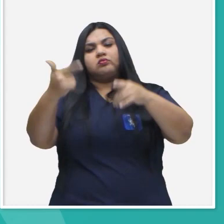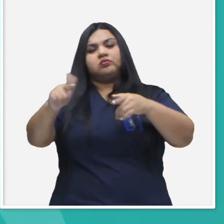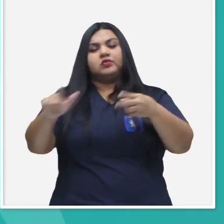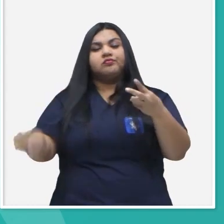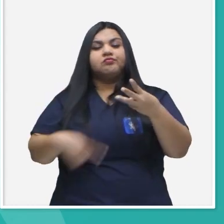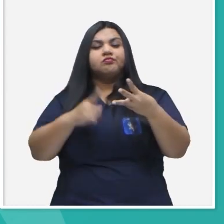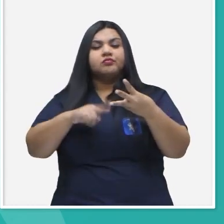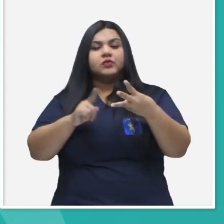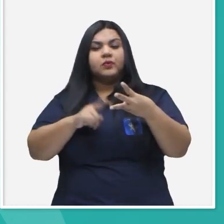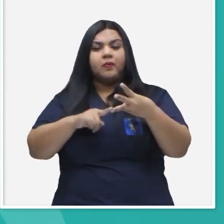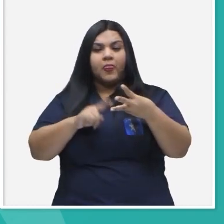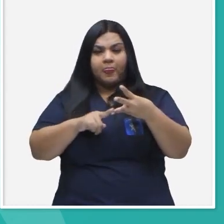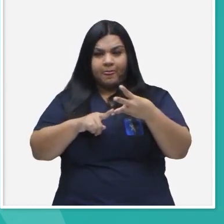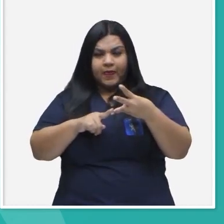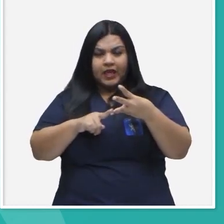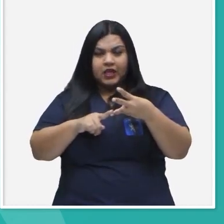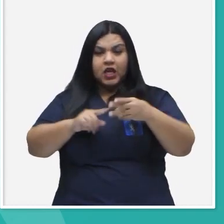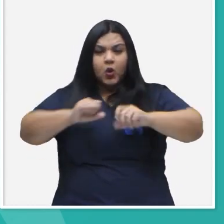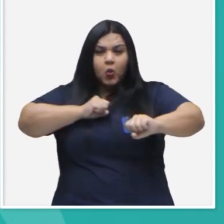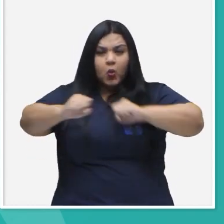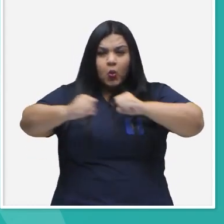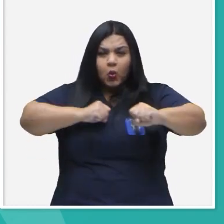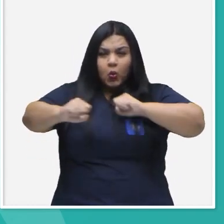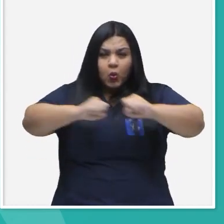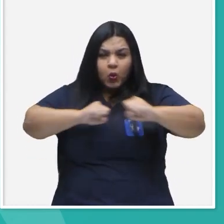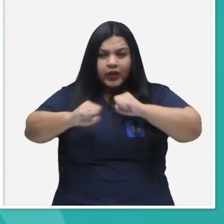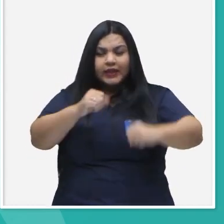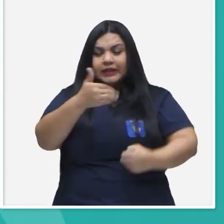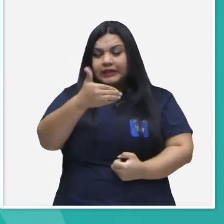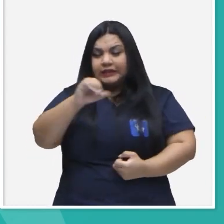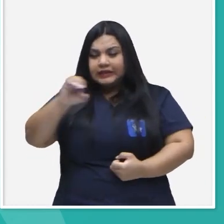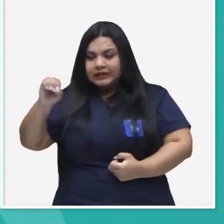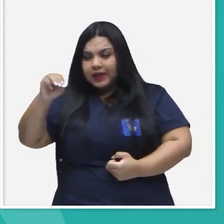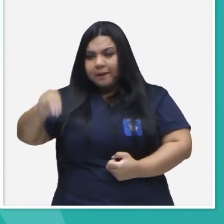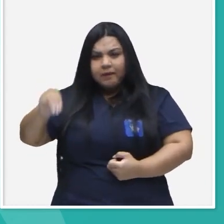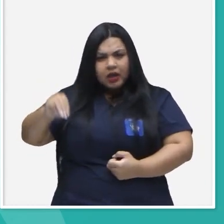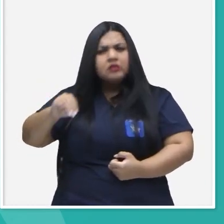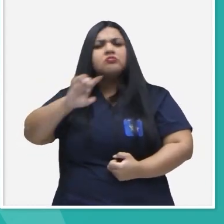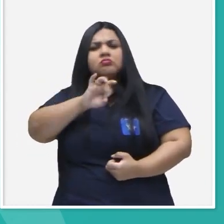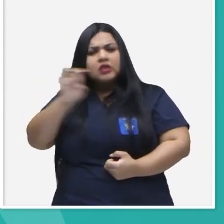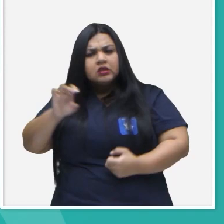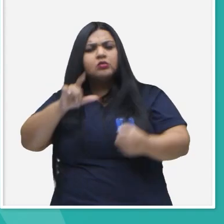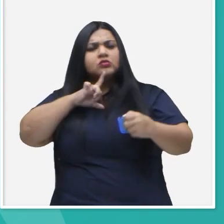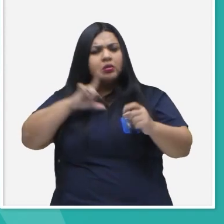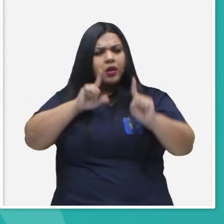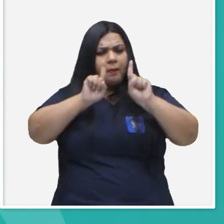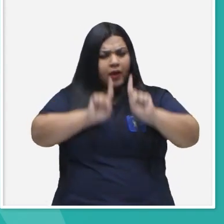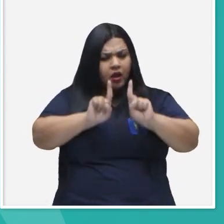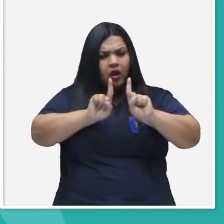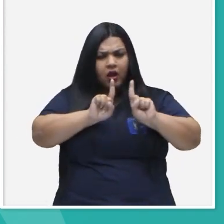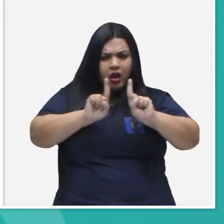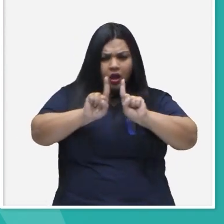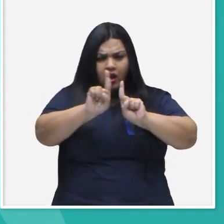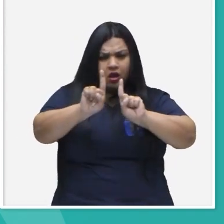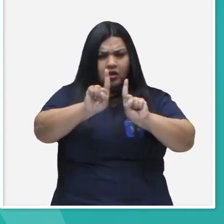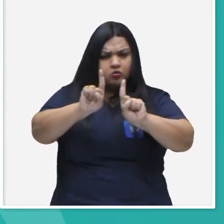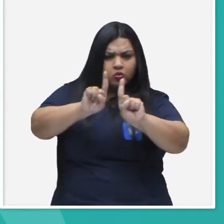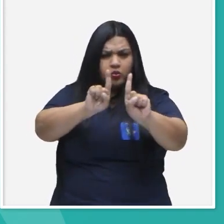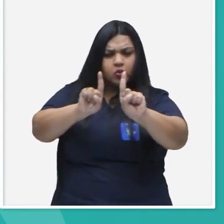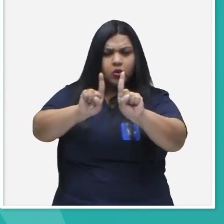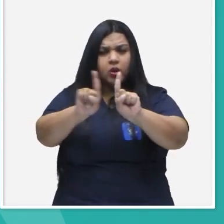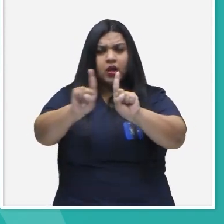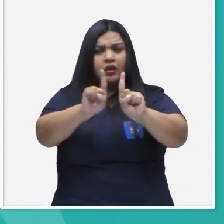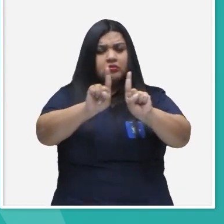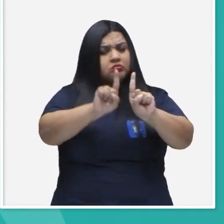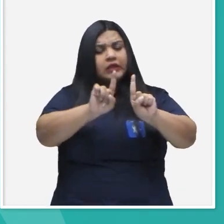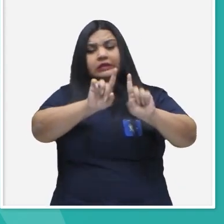temos a corrida de 100 metros, né, onde cada um também estará na sua raia e vai depender somente da velocidade desse